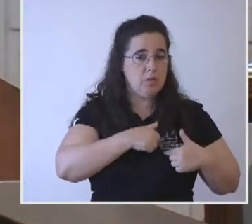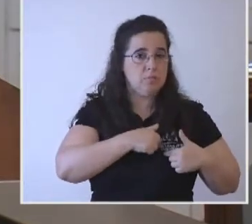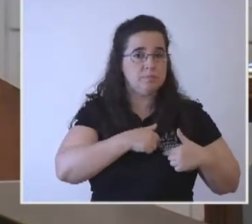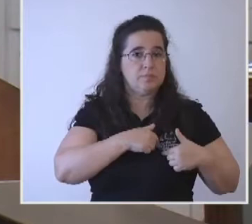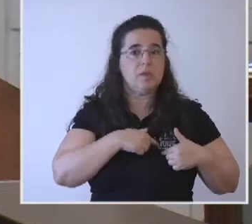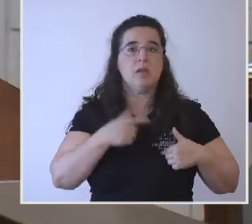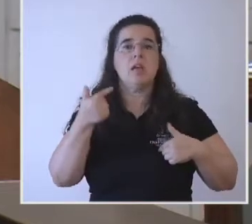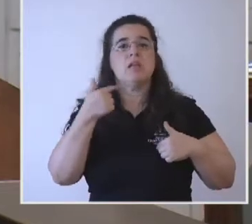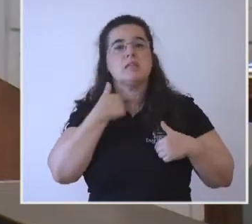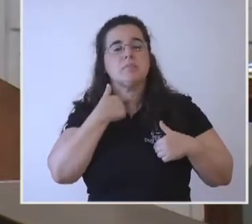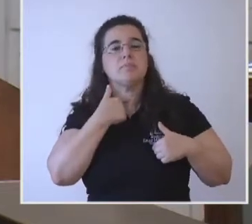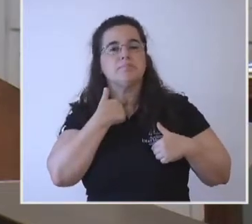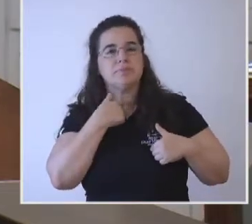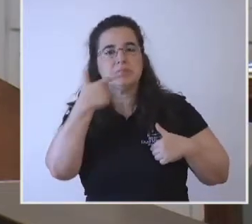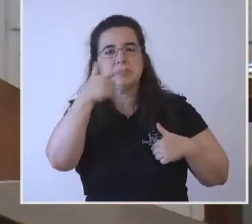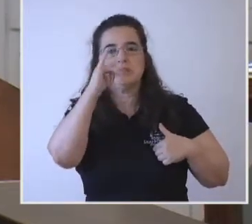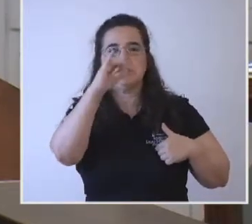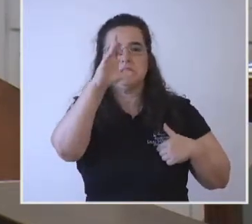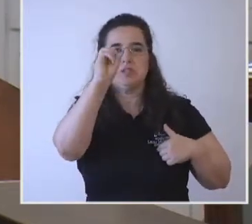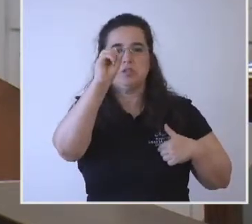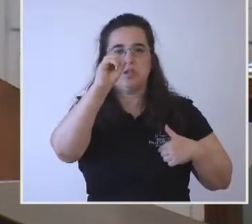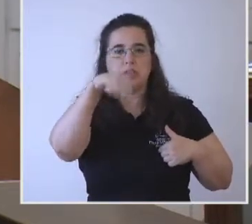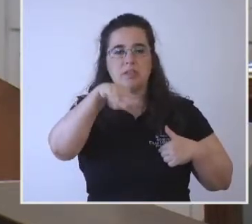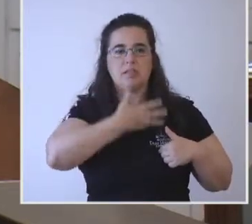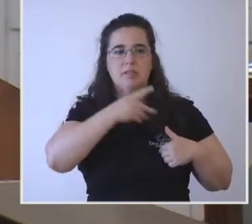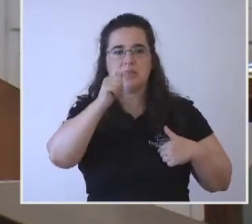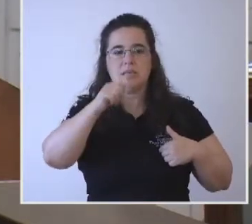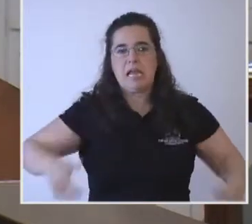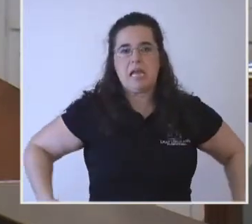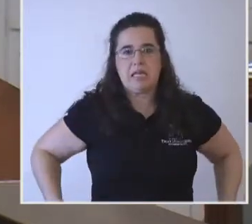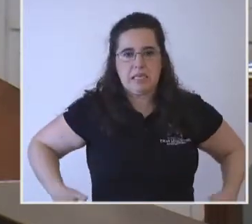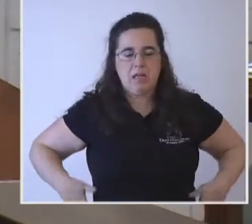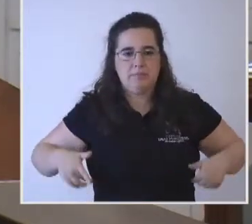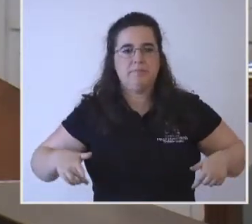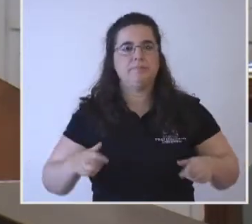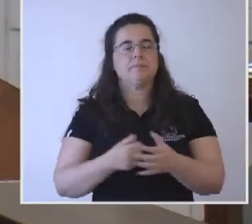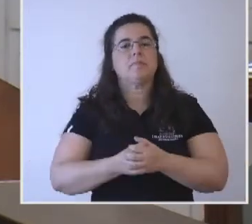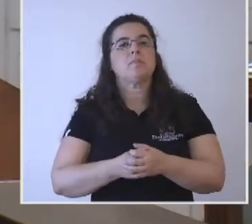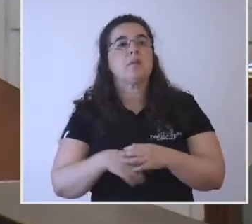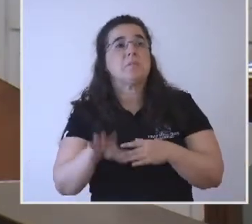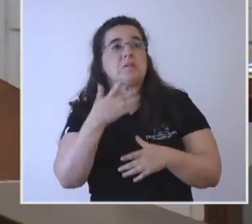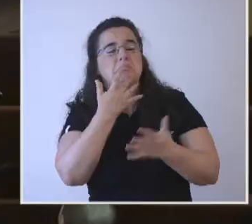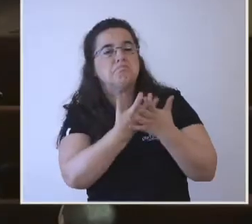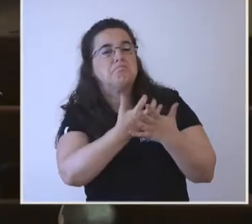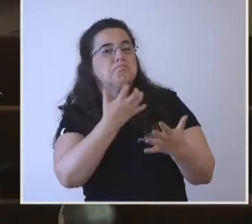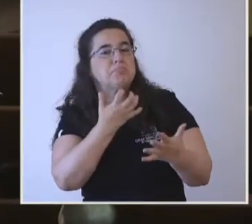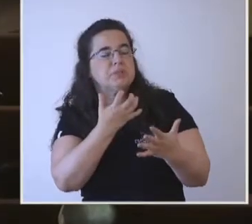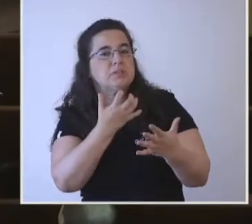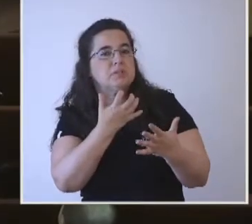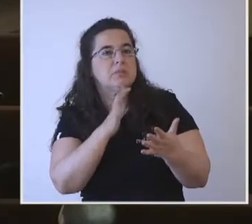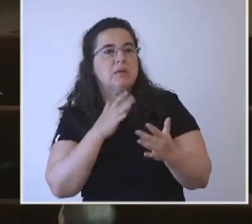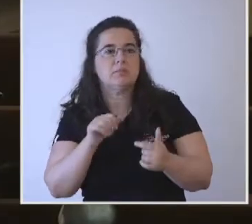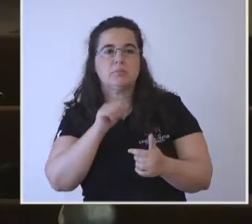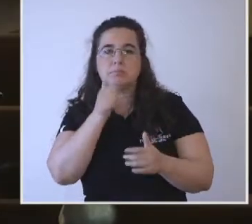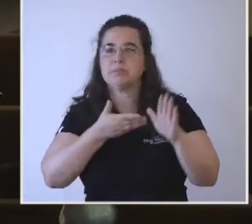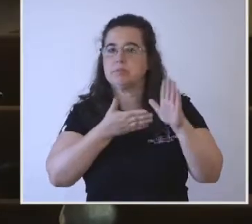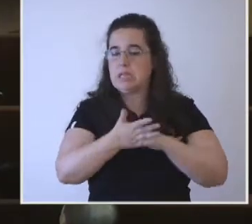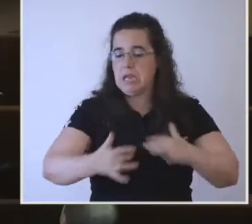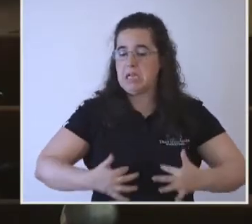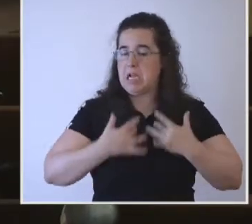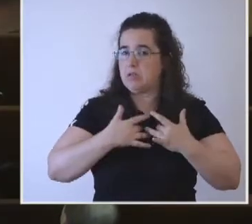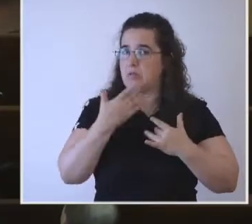renal. E não se identificam ainda diferenças estatisticamente relevantes na mortalidade pelo cancro